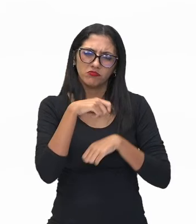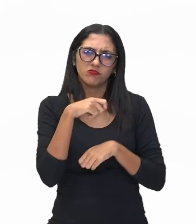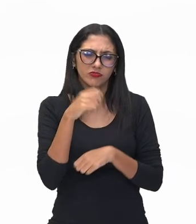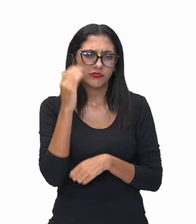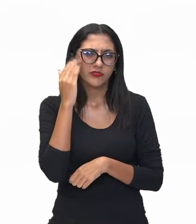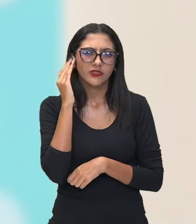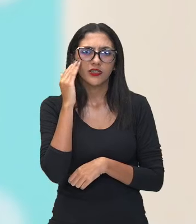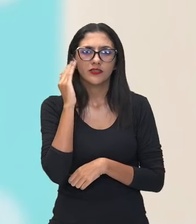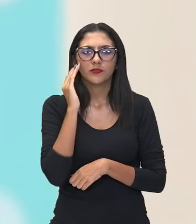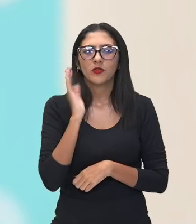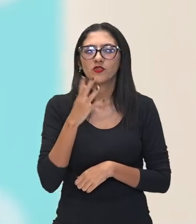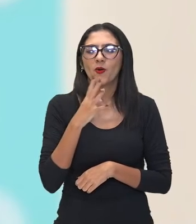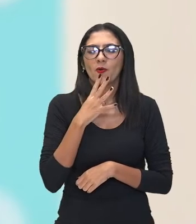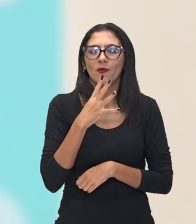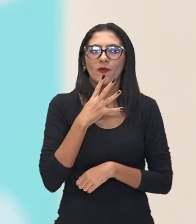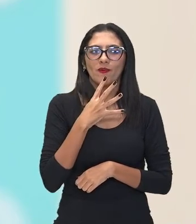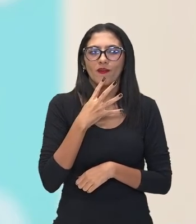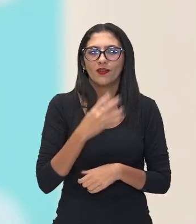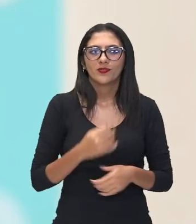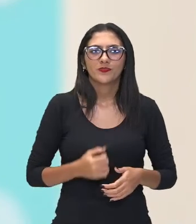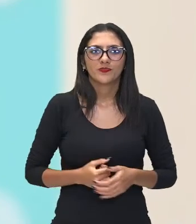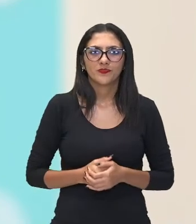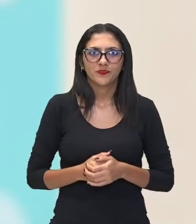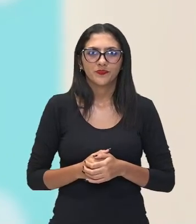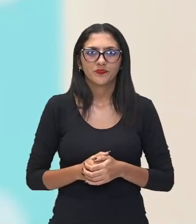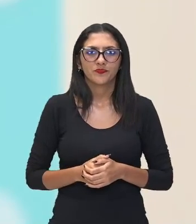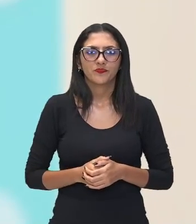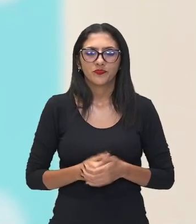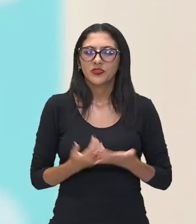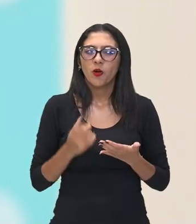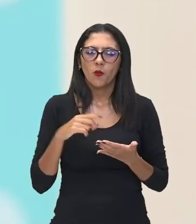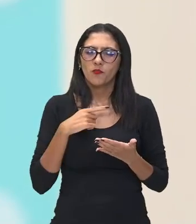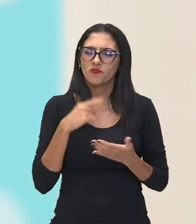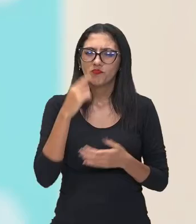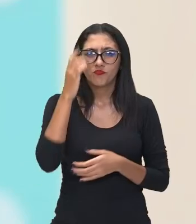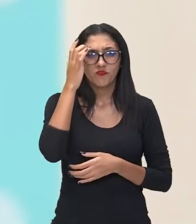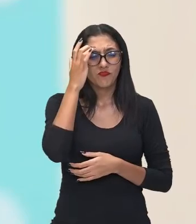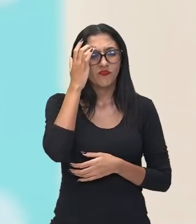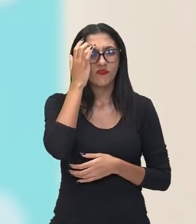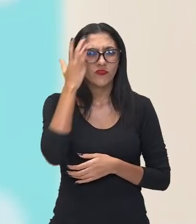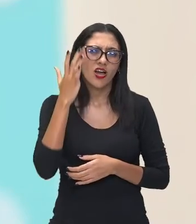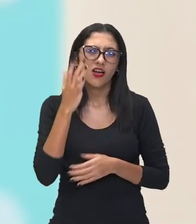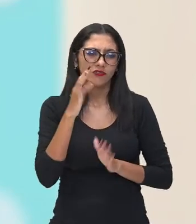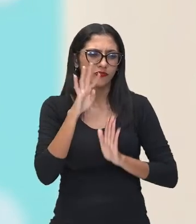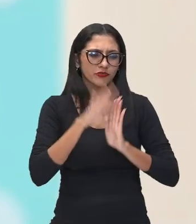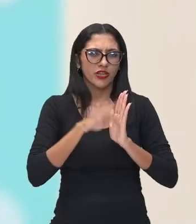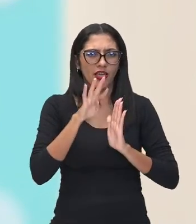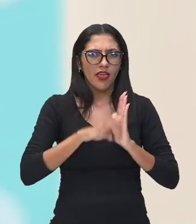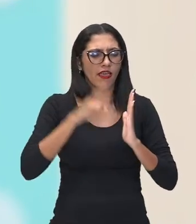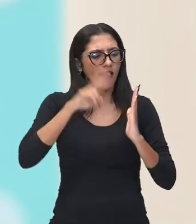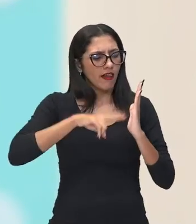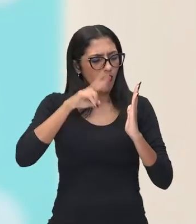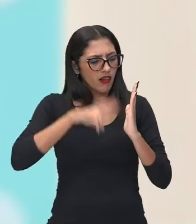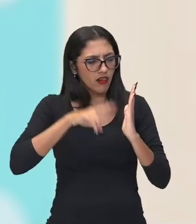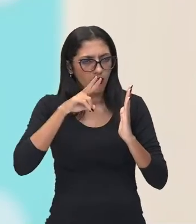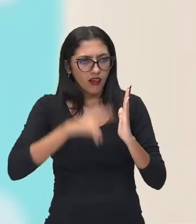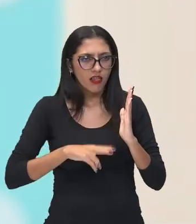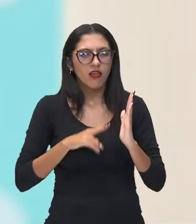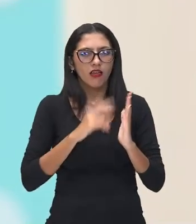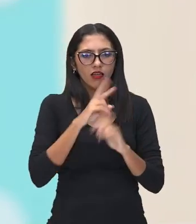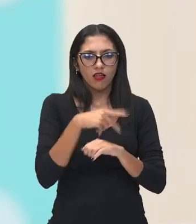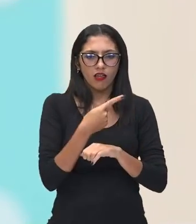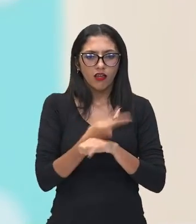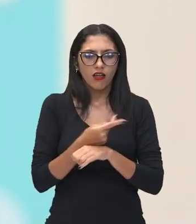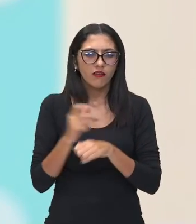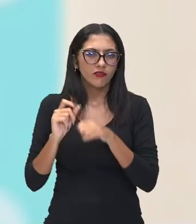já conhece esse texto, então vai ser muito fácil da gente deduzir, né, inferir